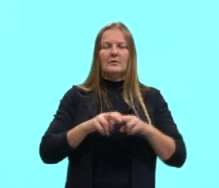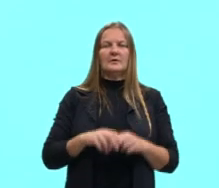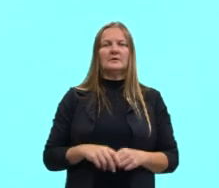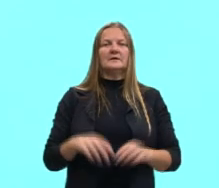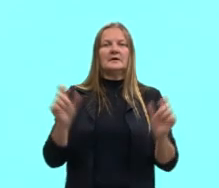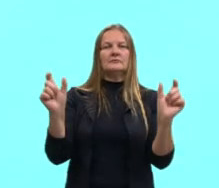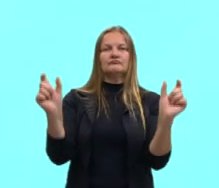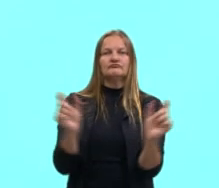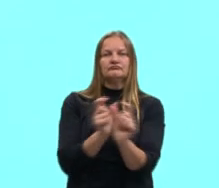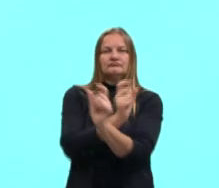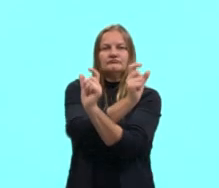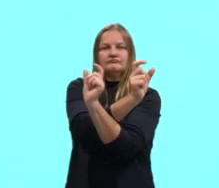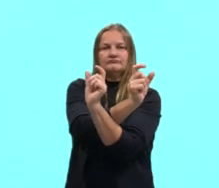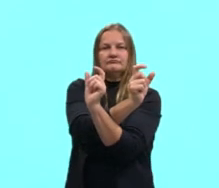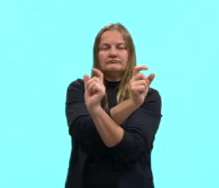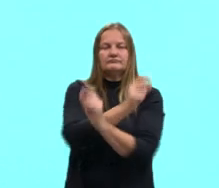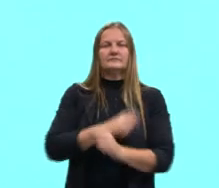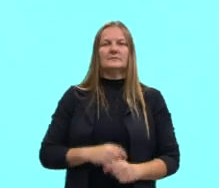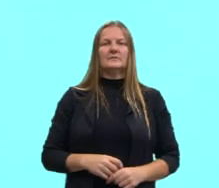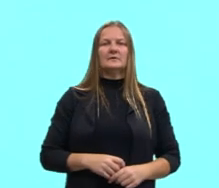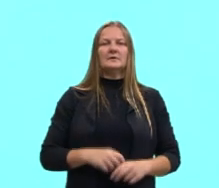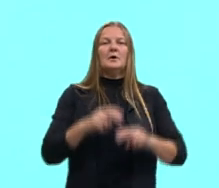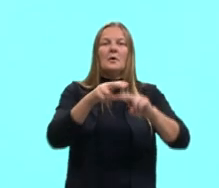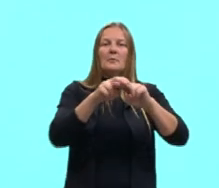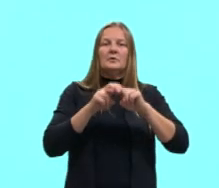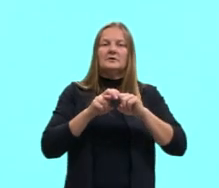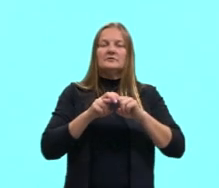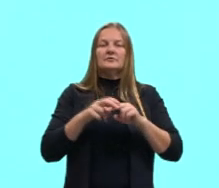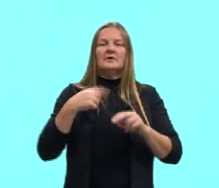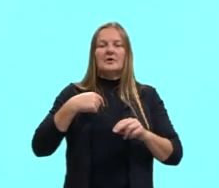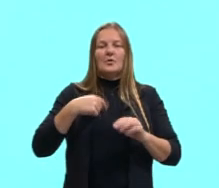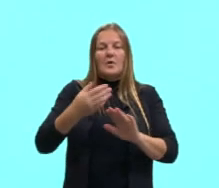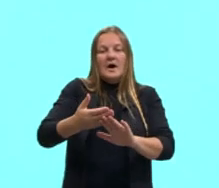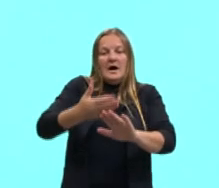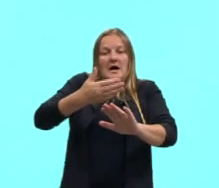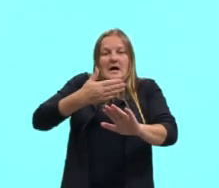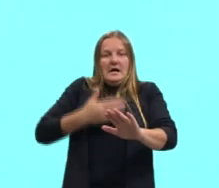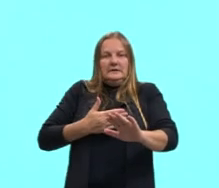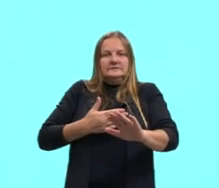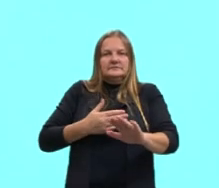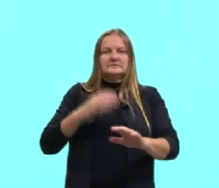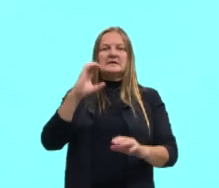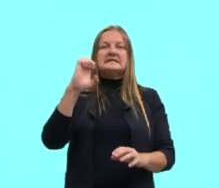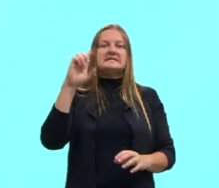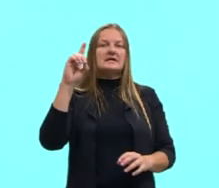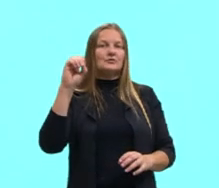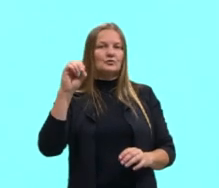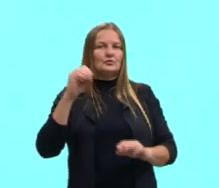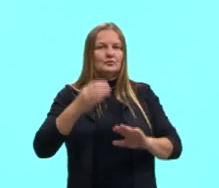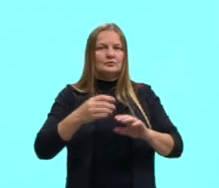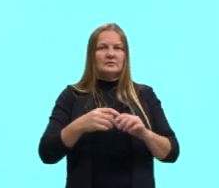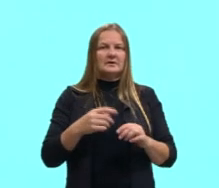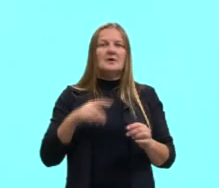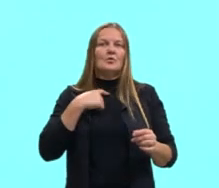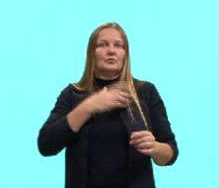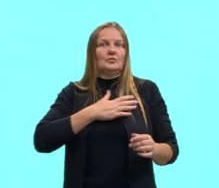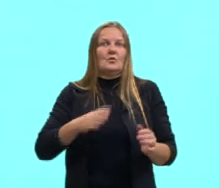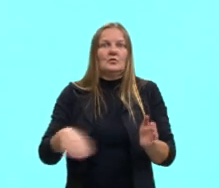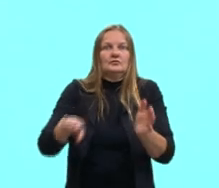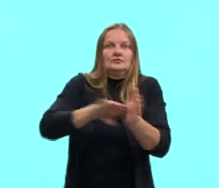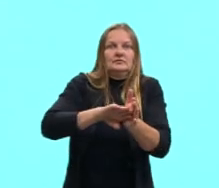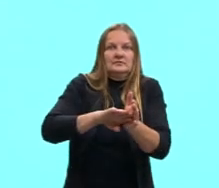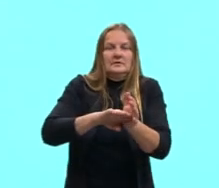frase não queria chegar atrasado por isso sair de casa cedo bom